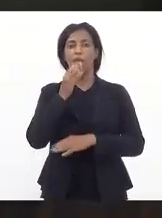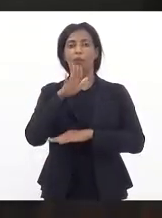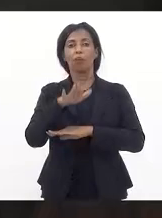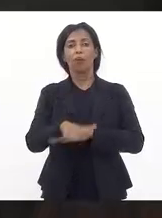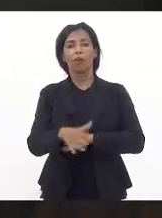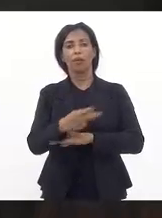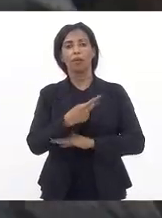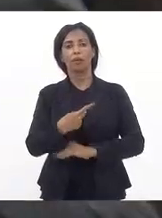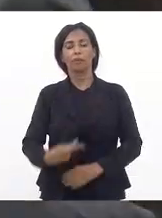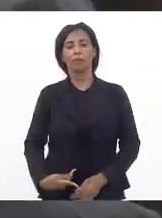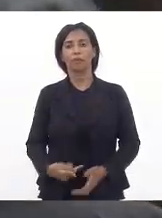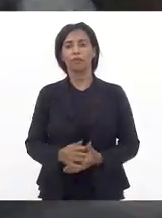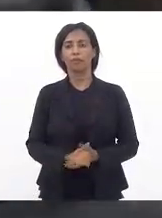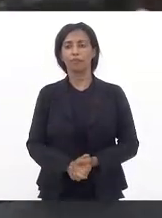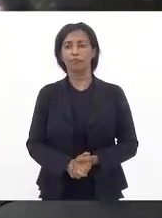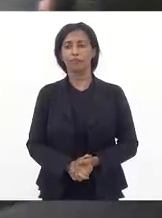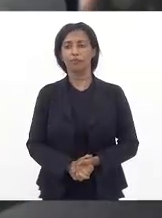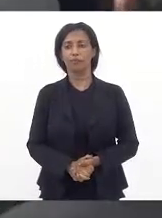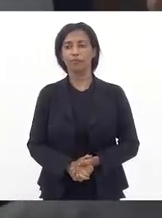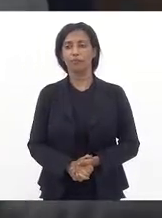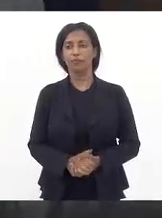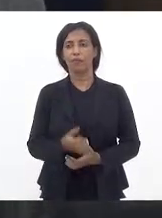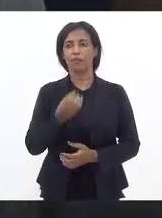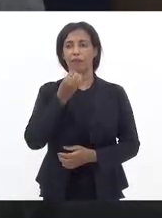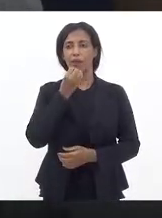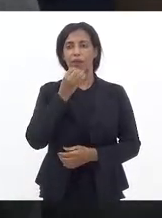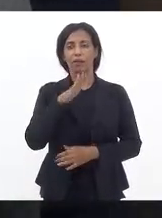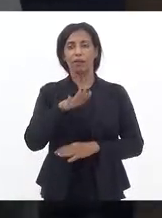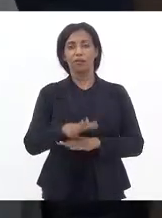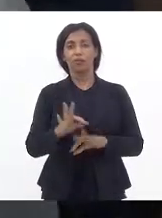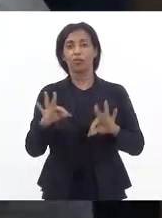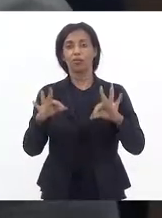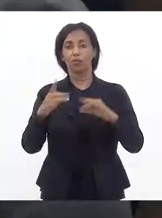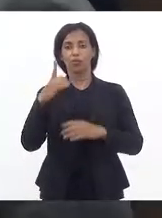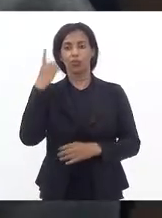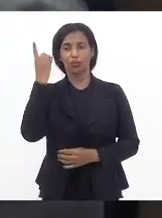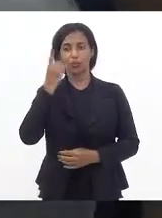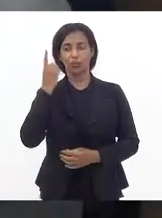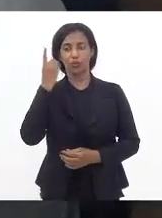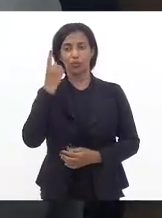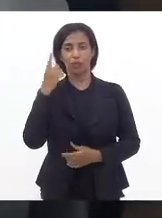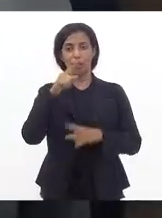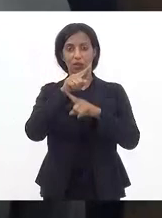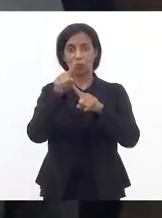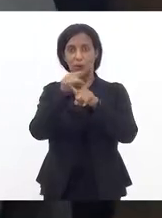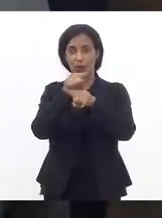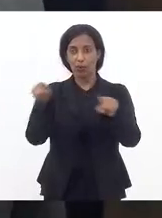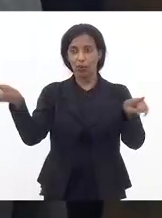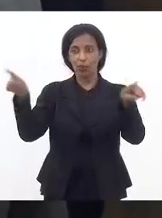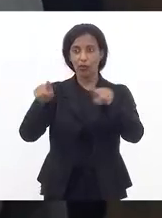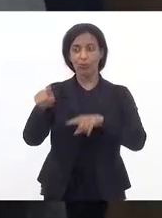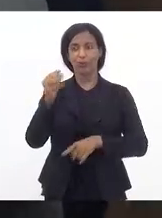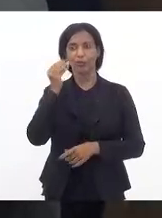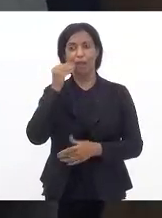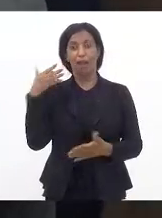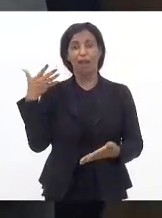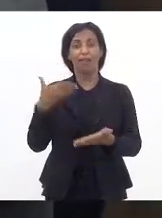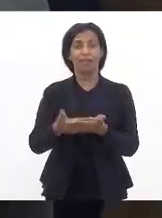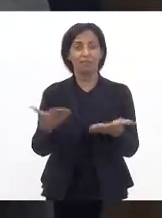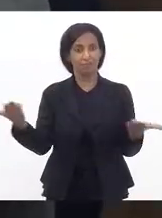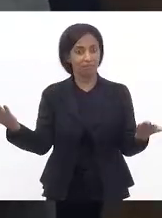Presidente Boa tarde querido Boa tarde a todos os deputados Boa tarde a todos que estão aqui até